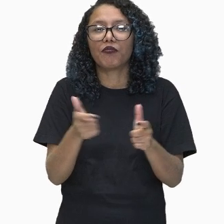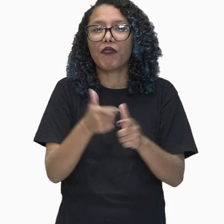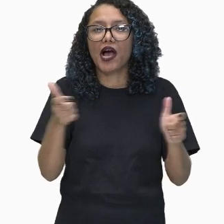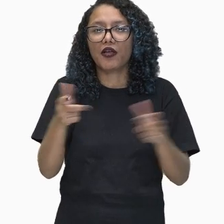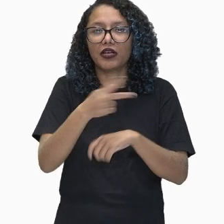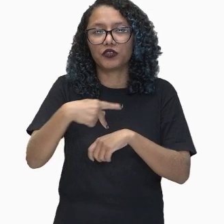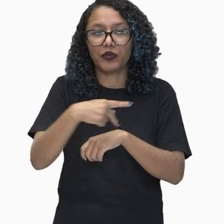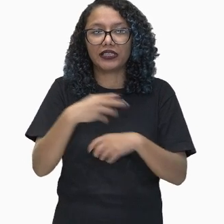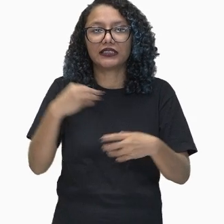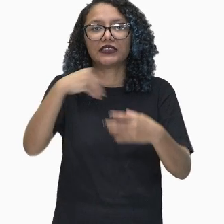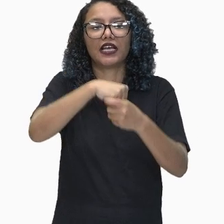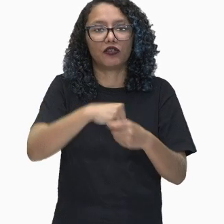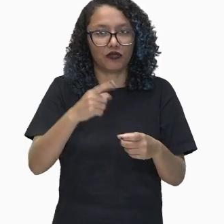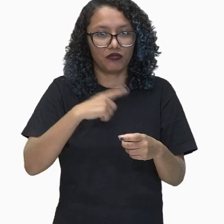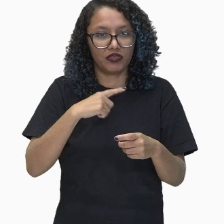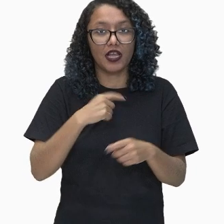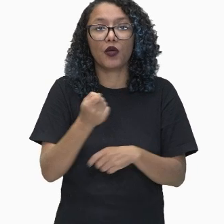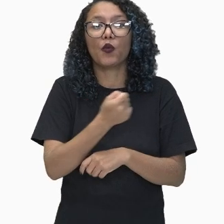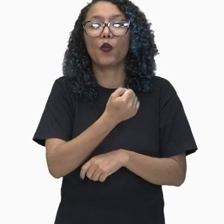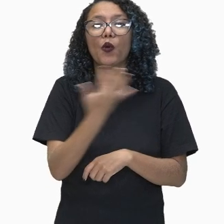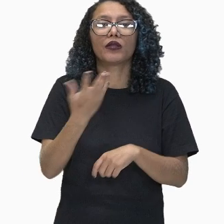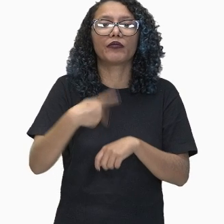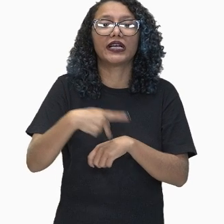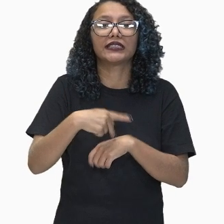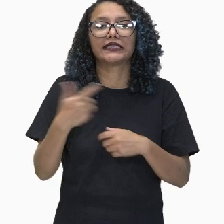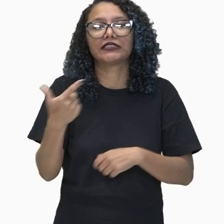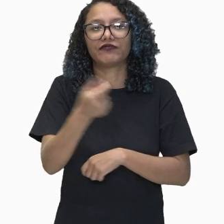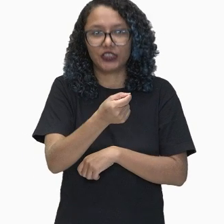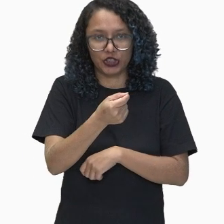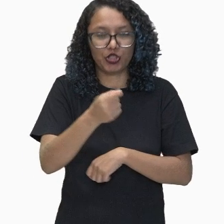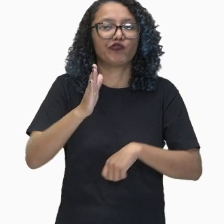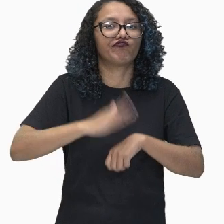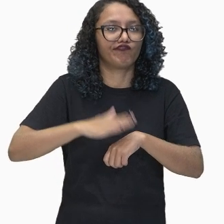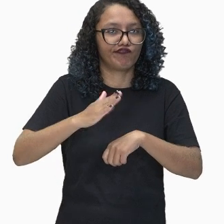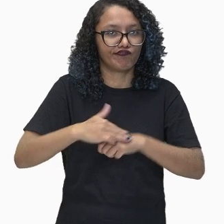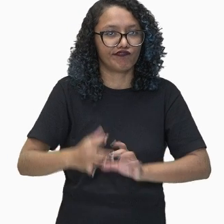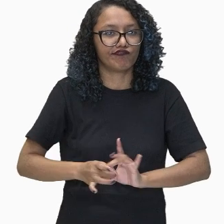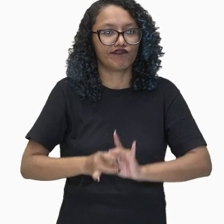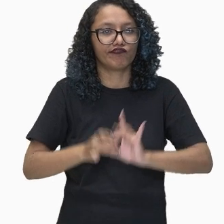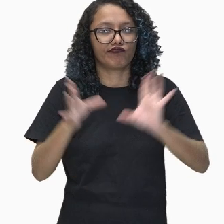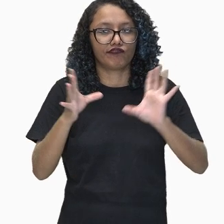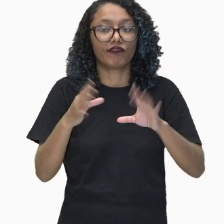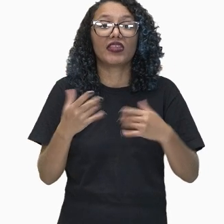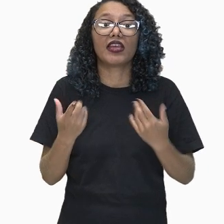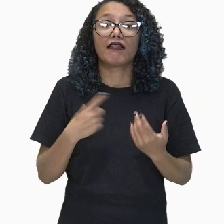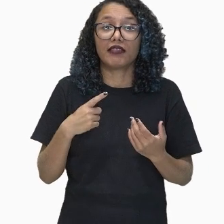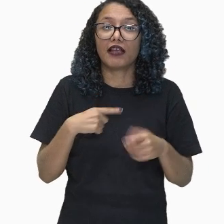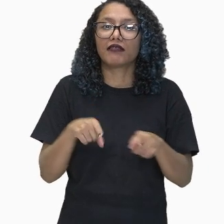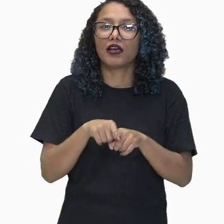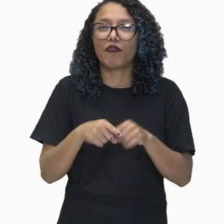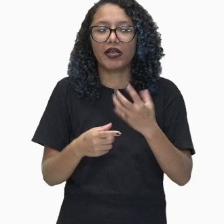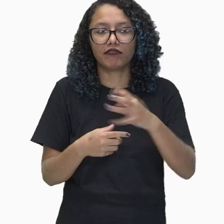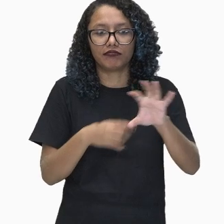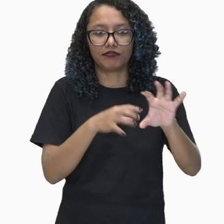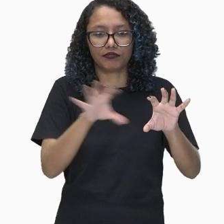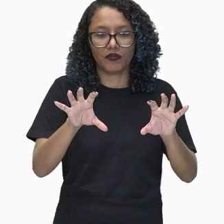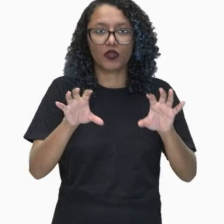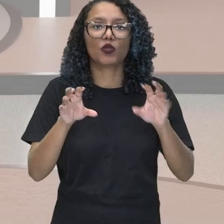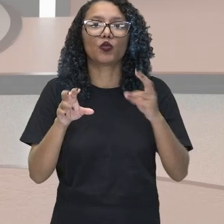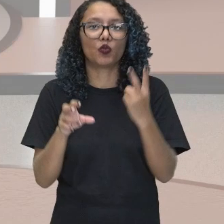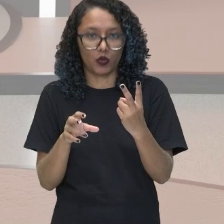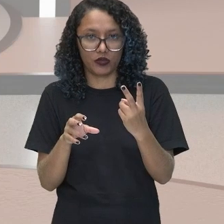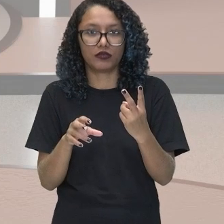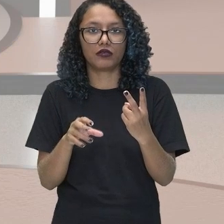20 países independentes estão nessa região. E a gente vai dividi-la em continental e insular, que a gente verifica agora